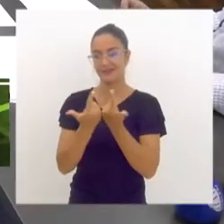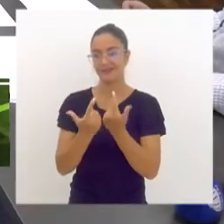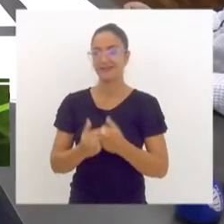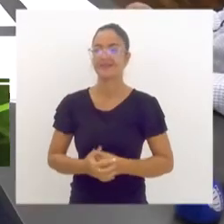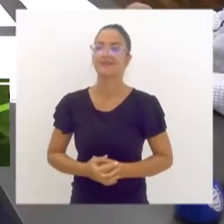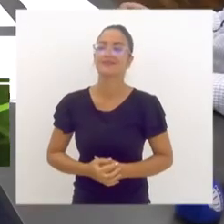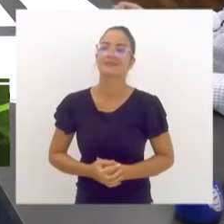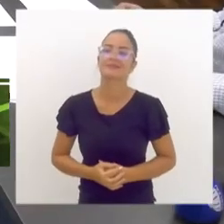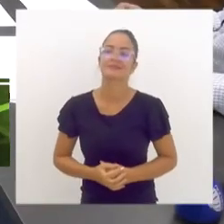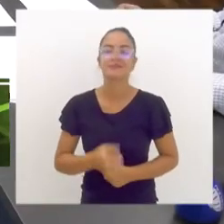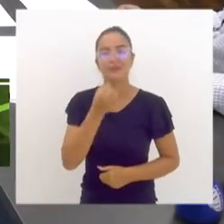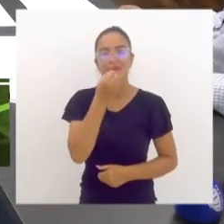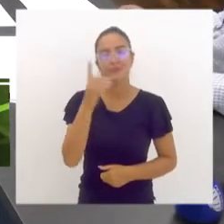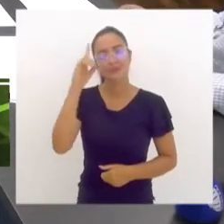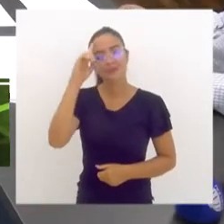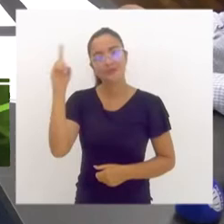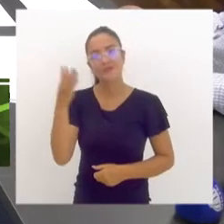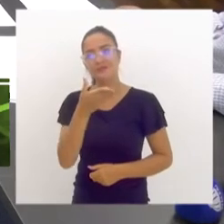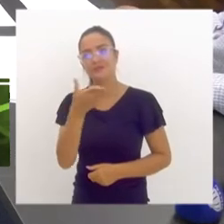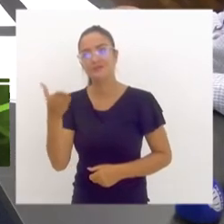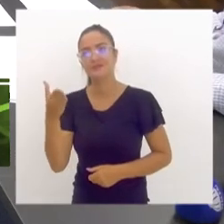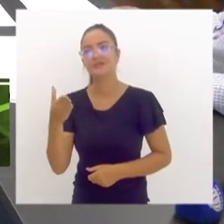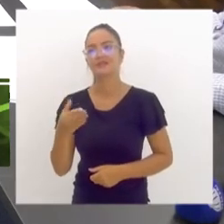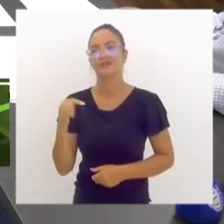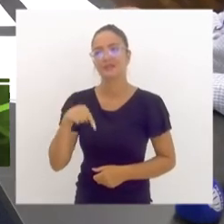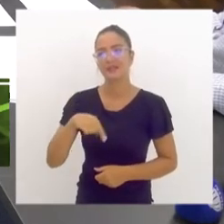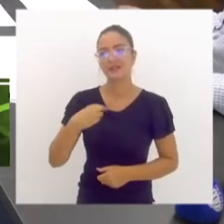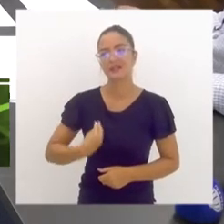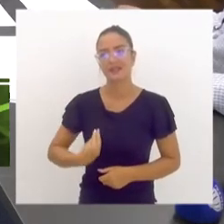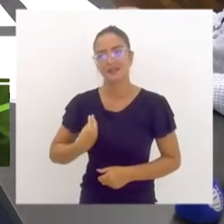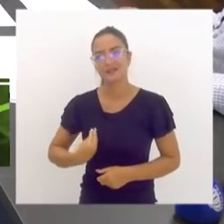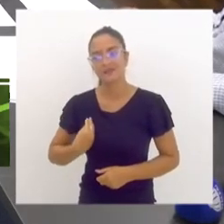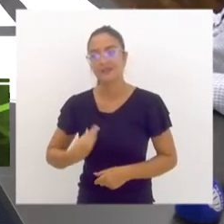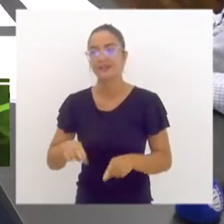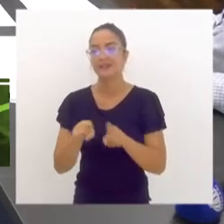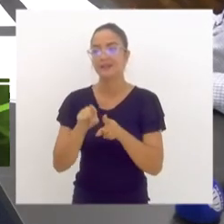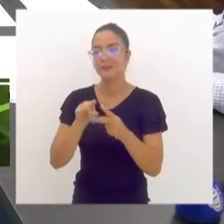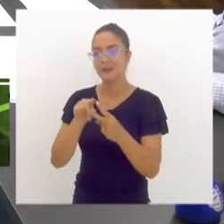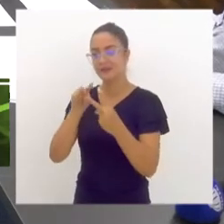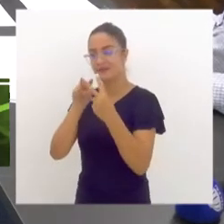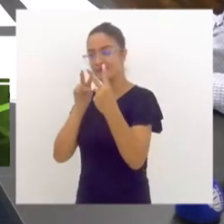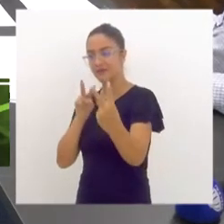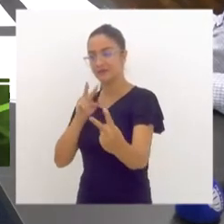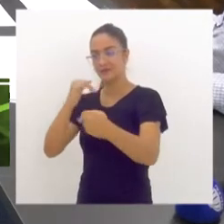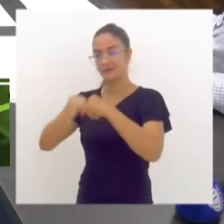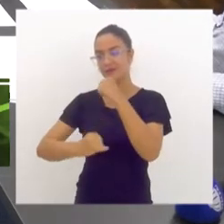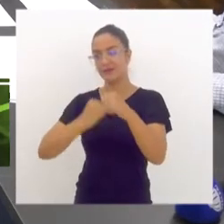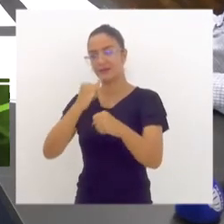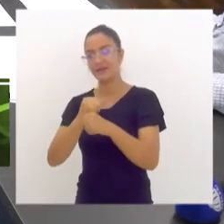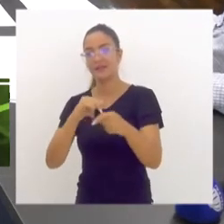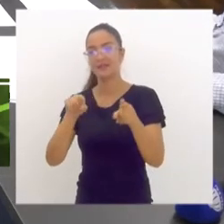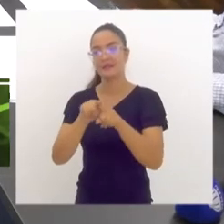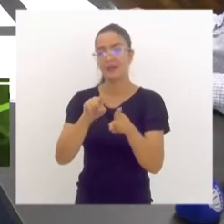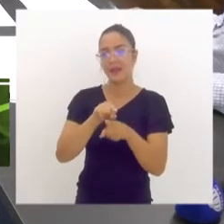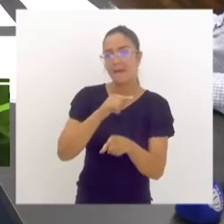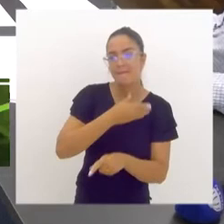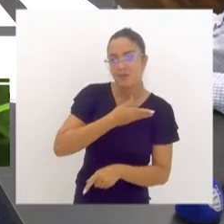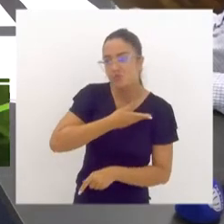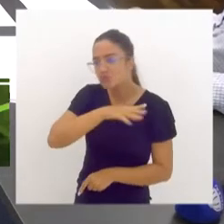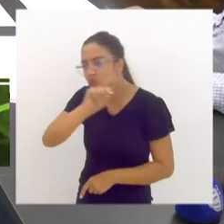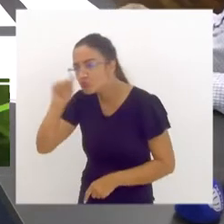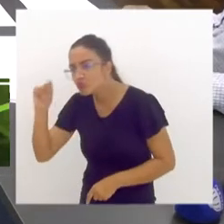Bom dia a todas, todos aqui presentes e presentes online, aos colegas conselheiros e a toda a equipe da